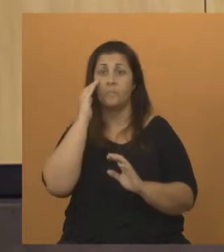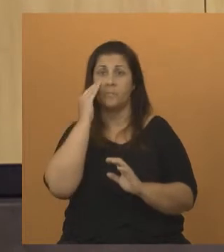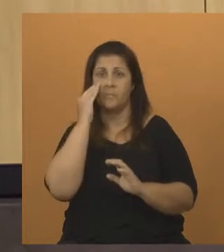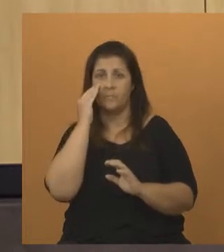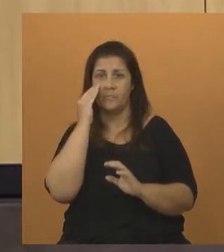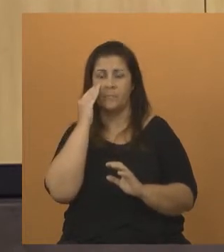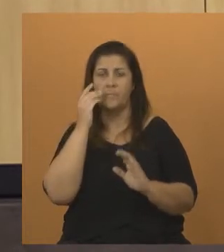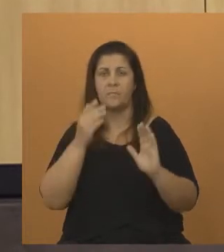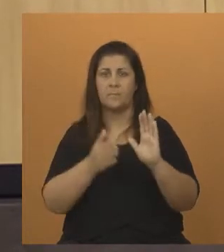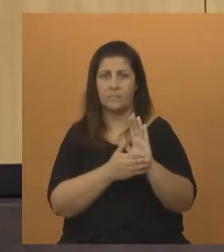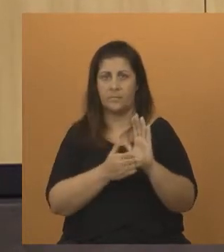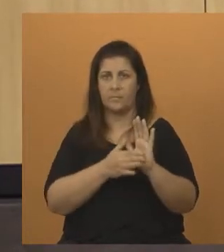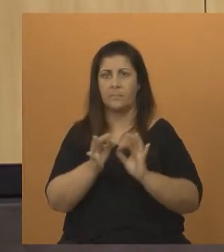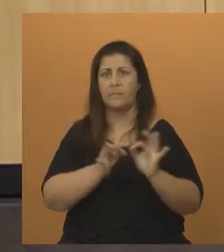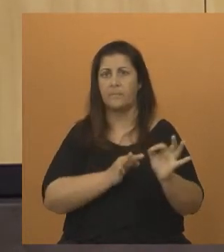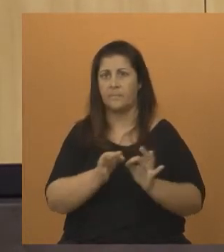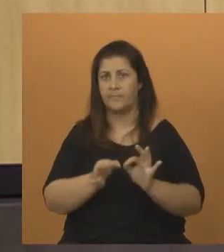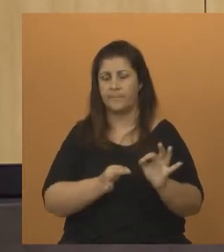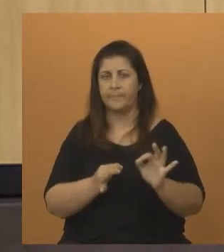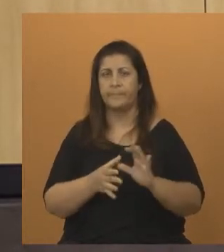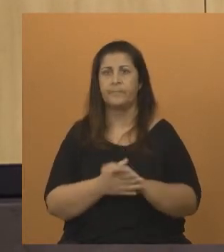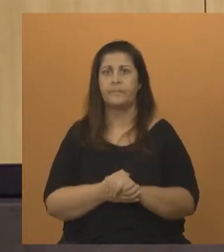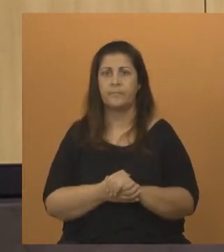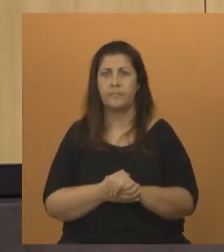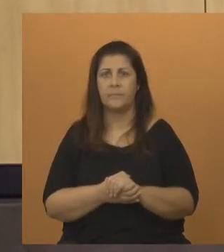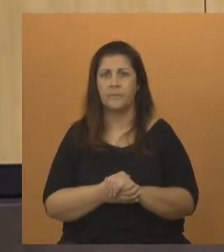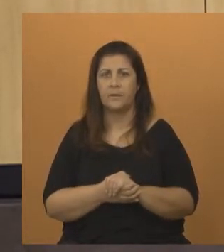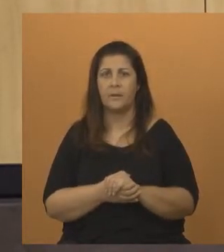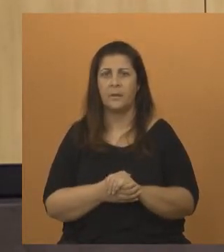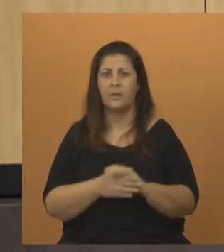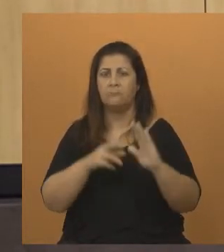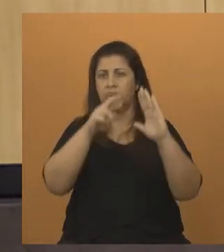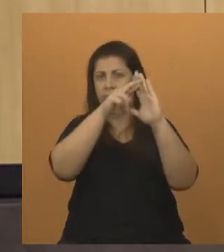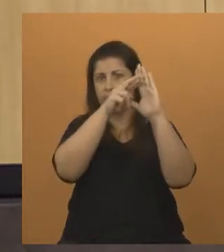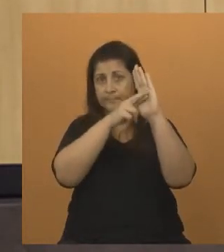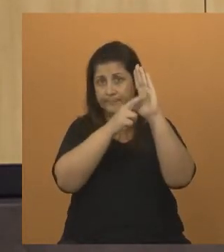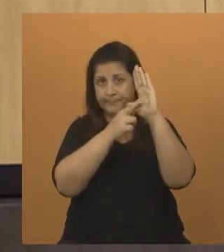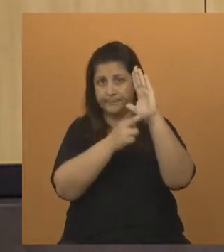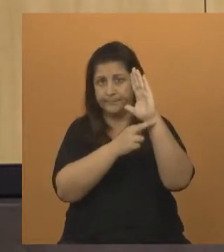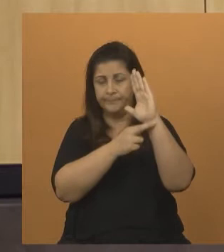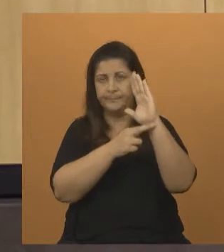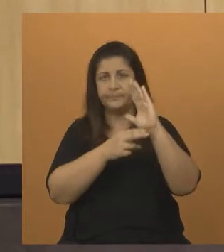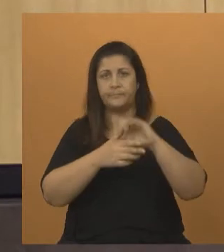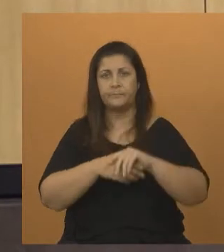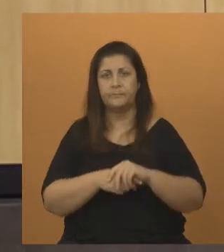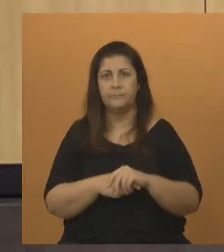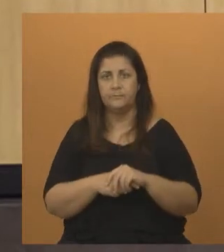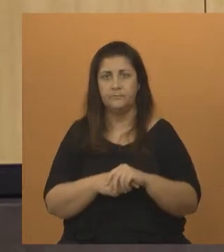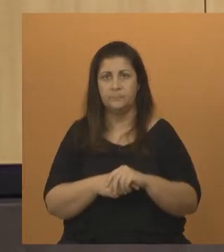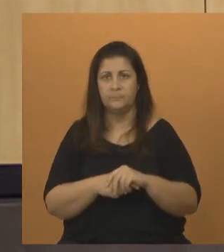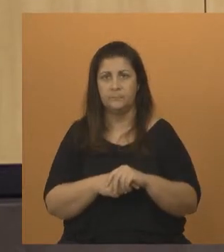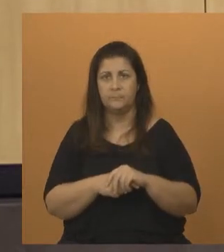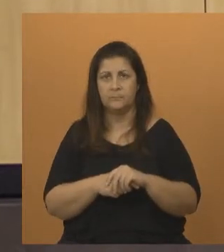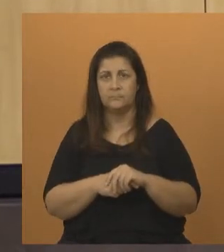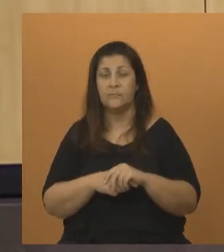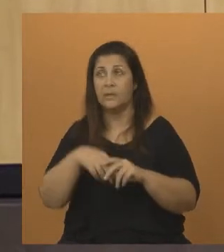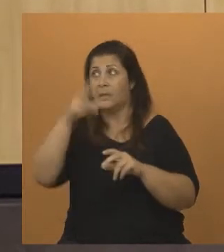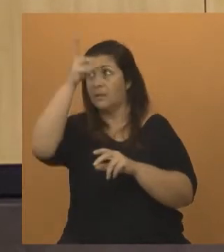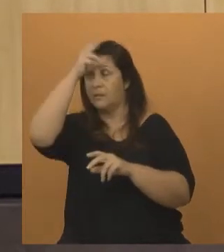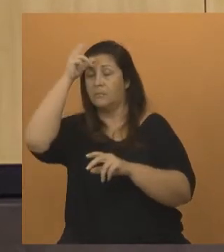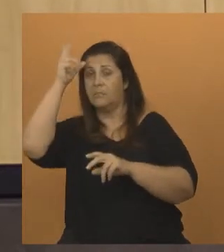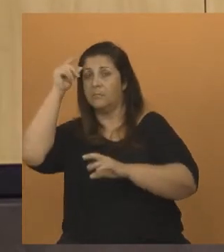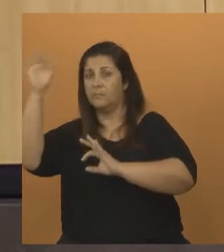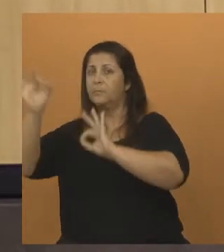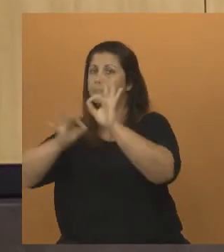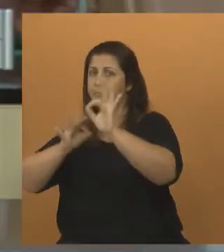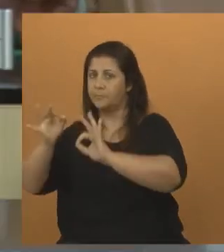no projeto que os critérios serão norteados pela própria